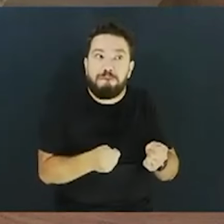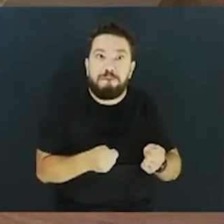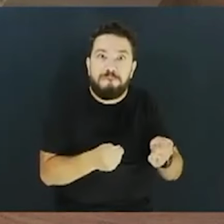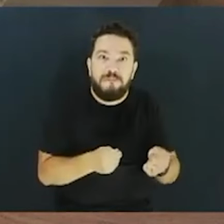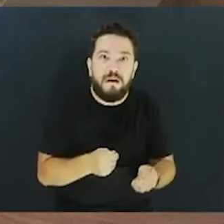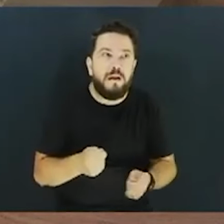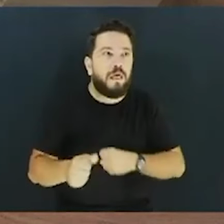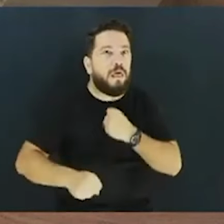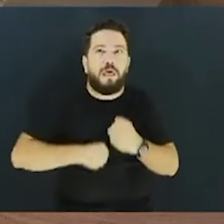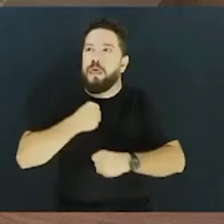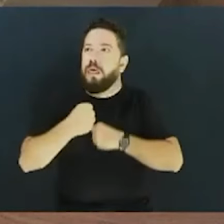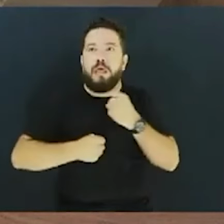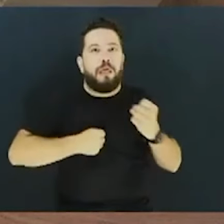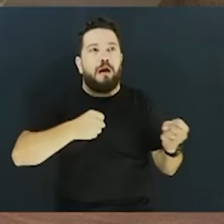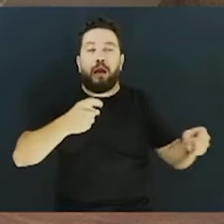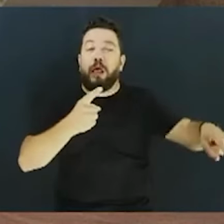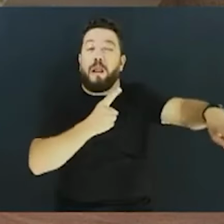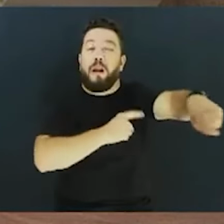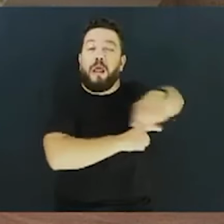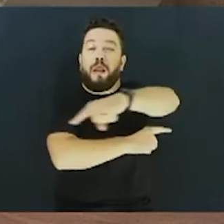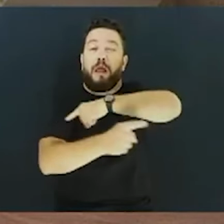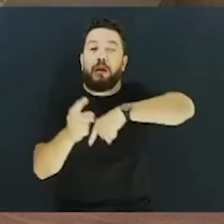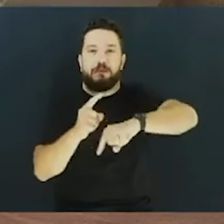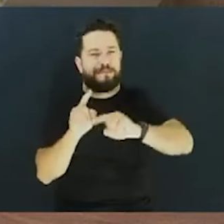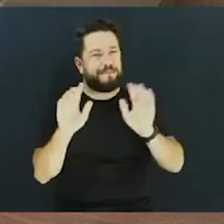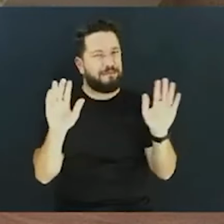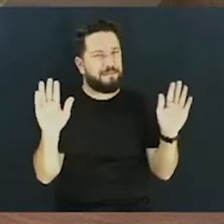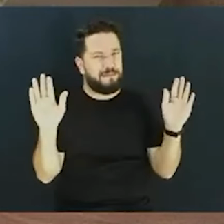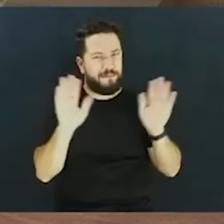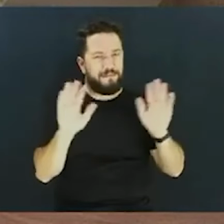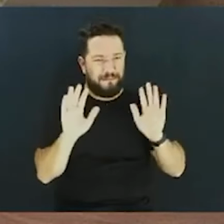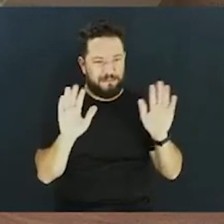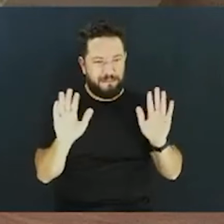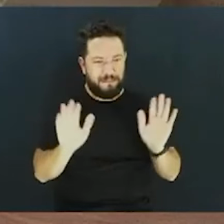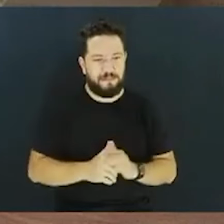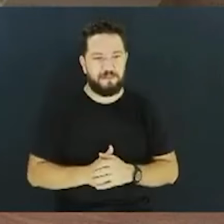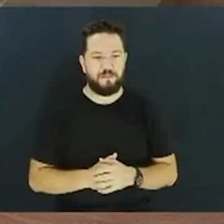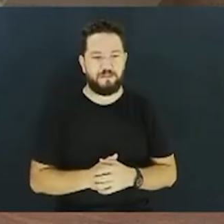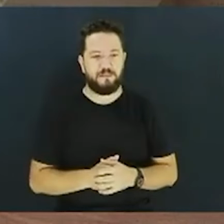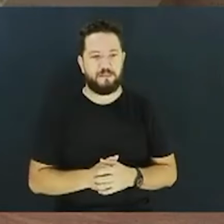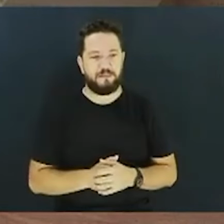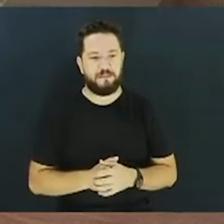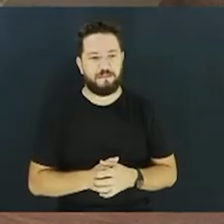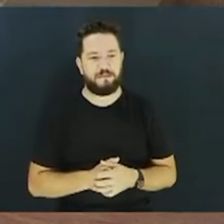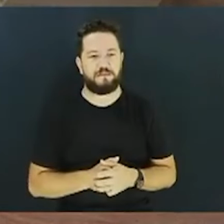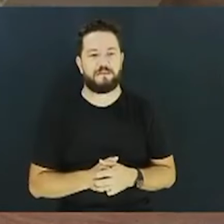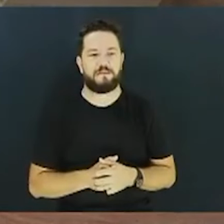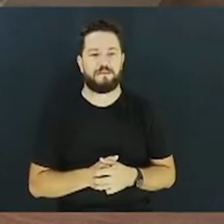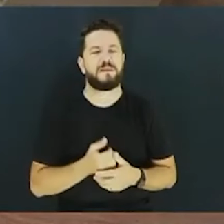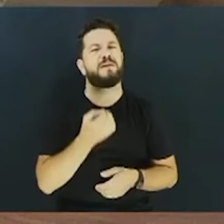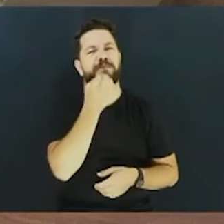que é importante, acho que vários dos senhores e senhoras devem ter visto, mas sempre é bom a gente